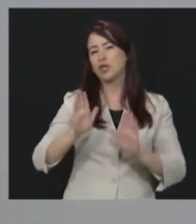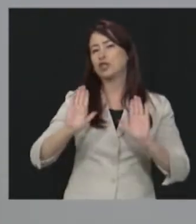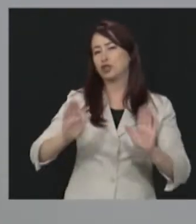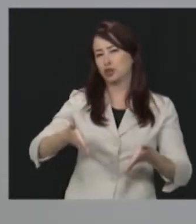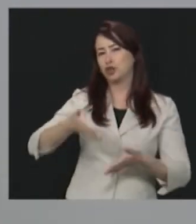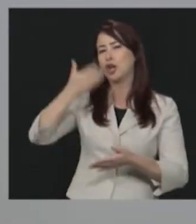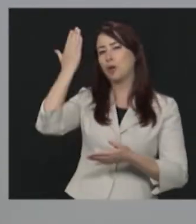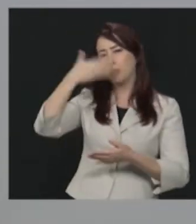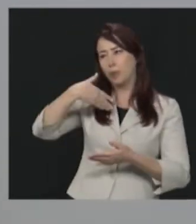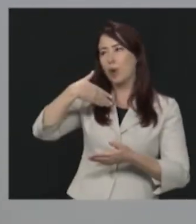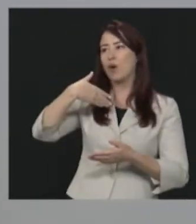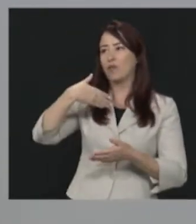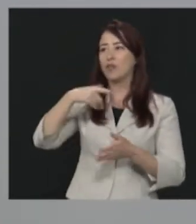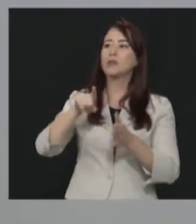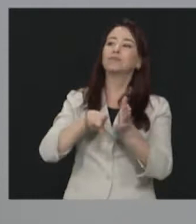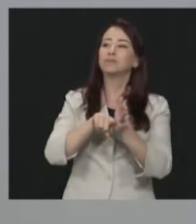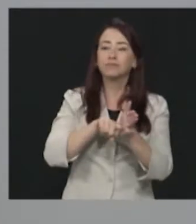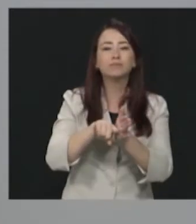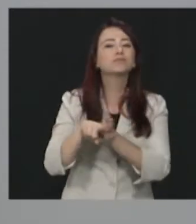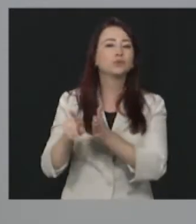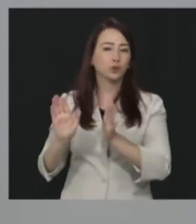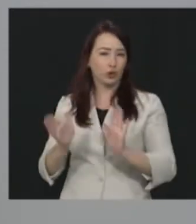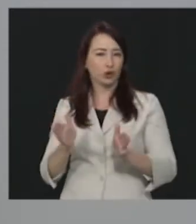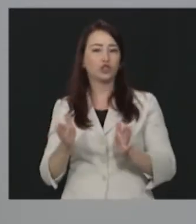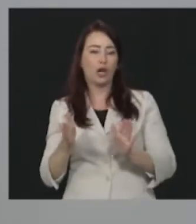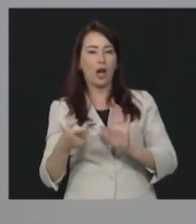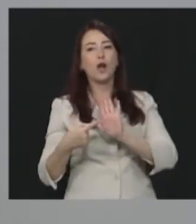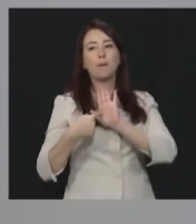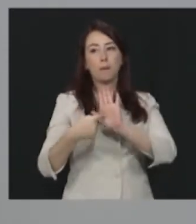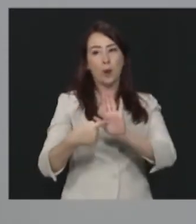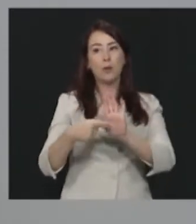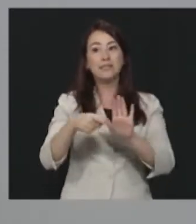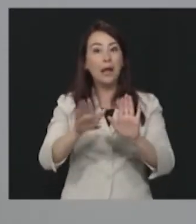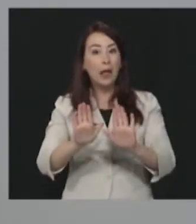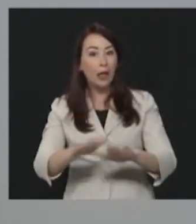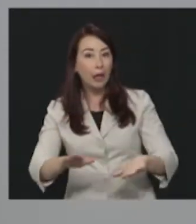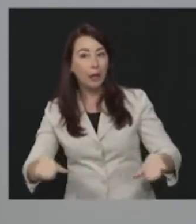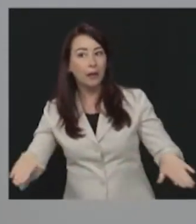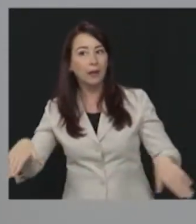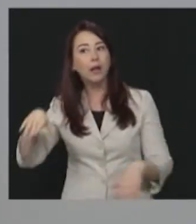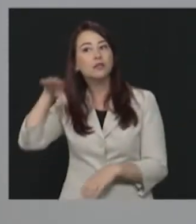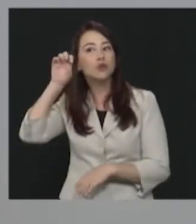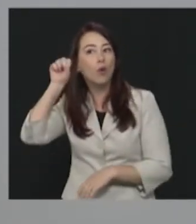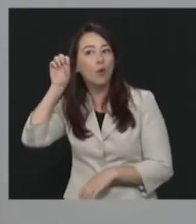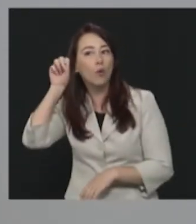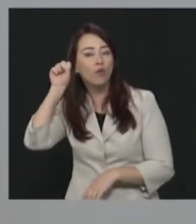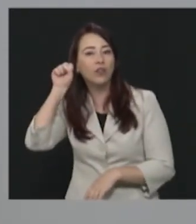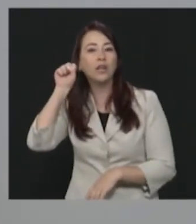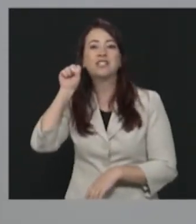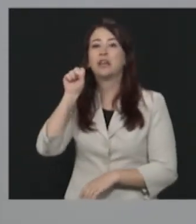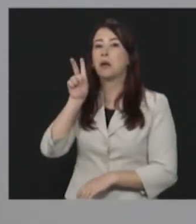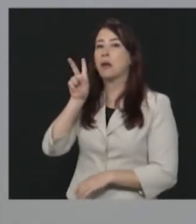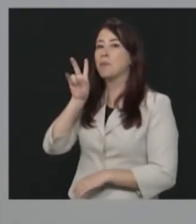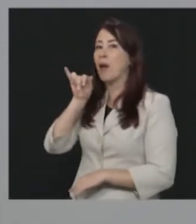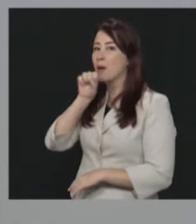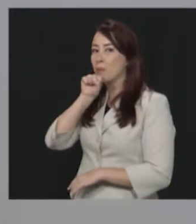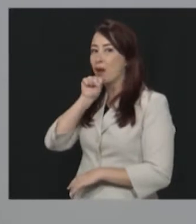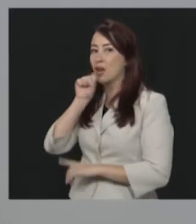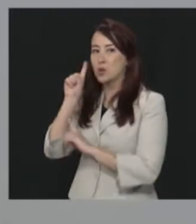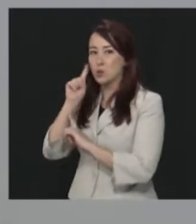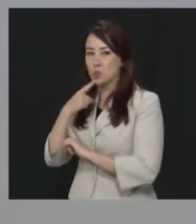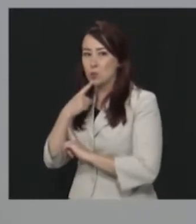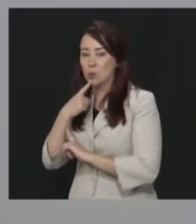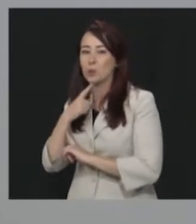cientificamente, as pesquisas comprovam de que as crianças ouvintes que são filhas de pais surdos e os